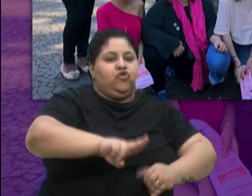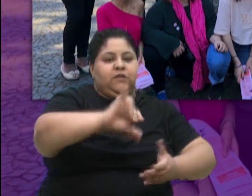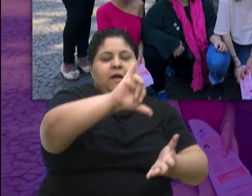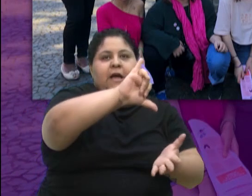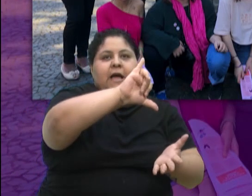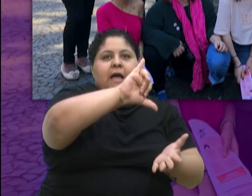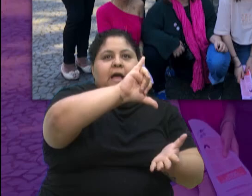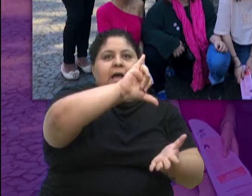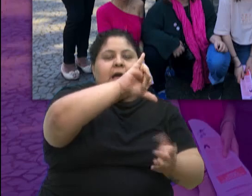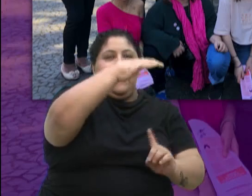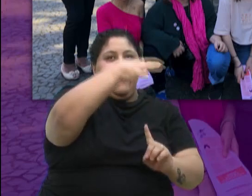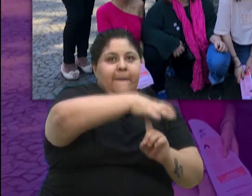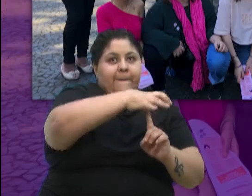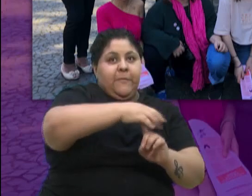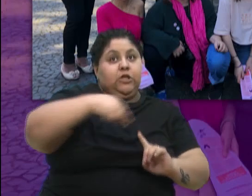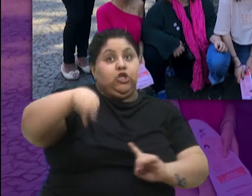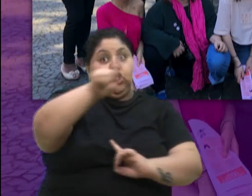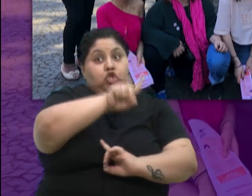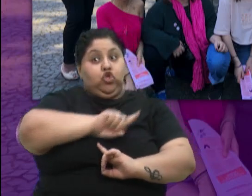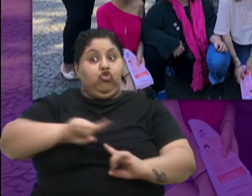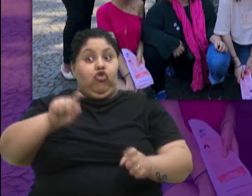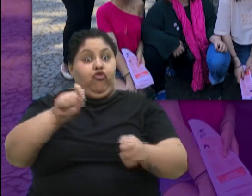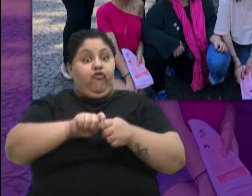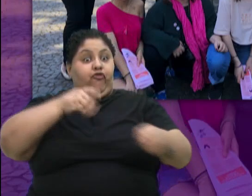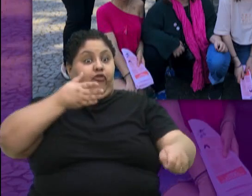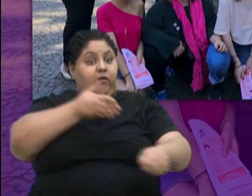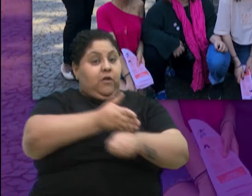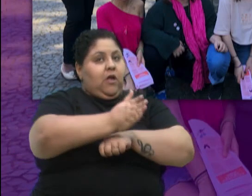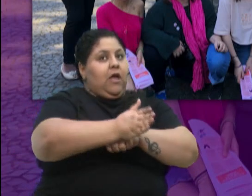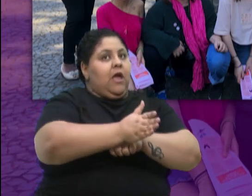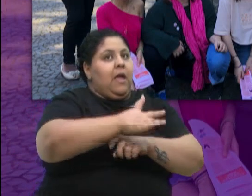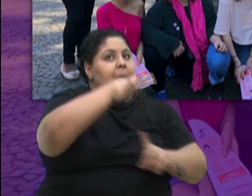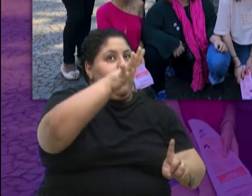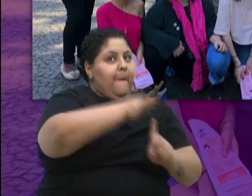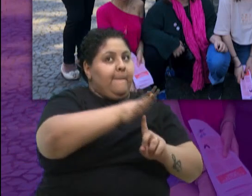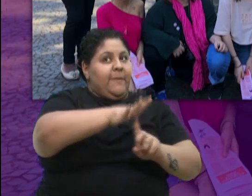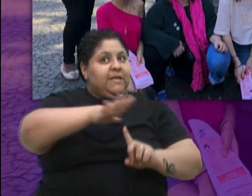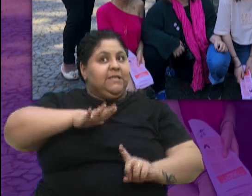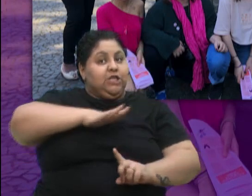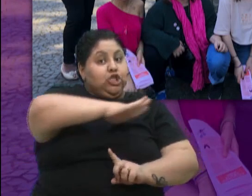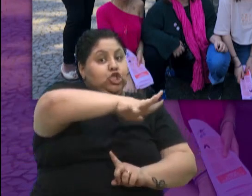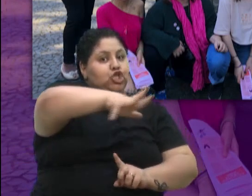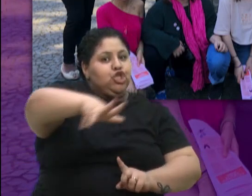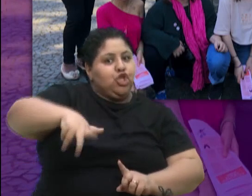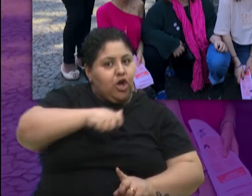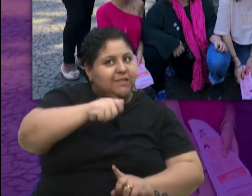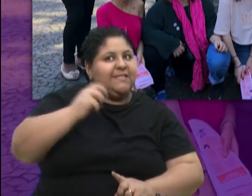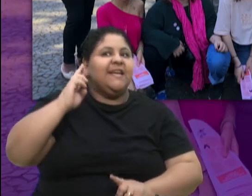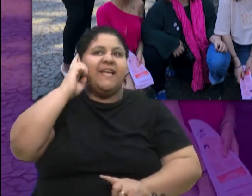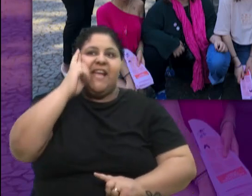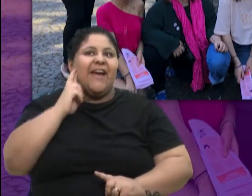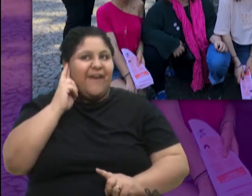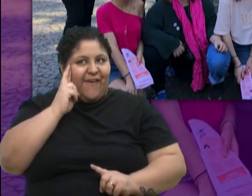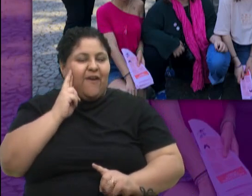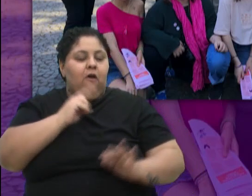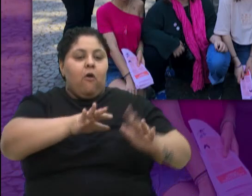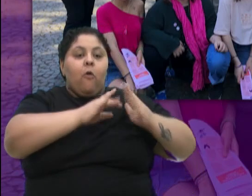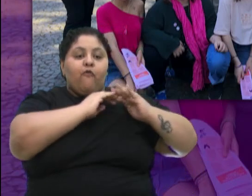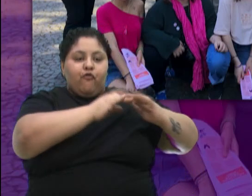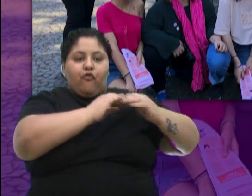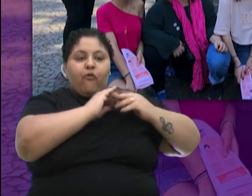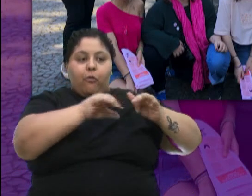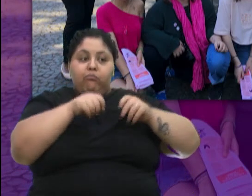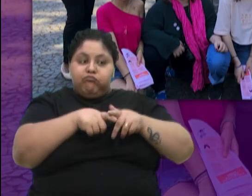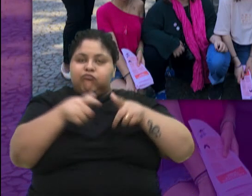nós tomamos a praça, dizendo que a praça era nossa e que a praça era rosa. Foi um movimento muito